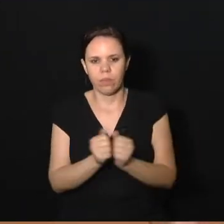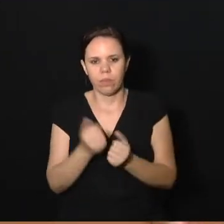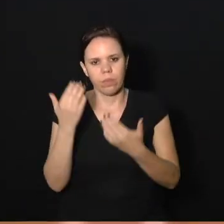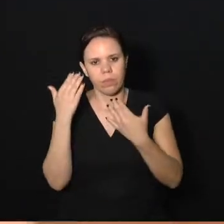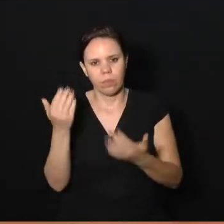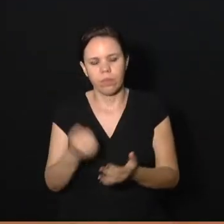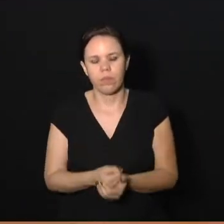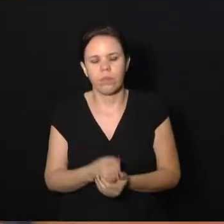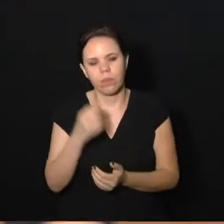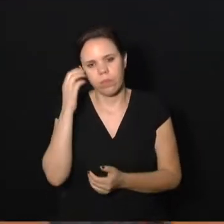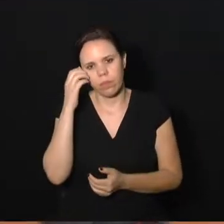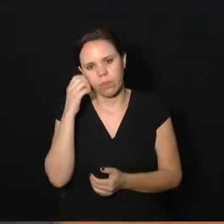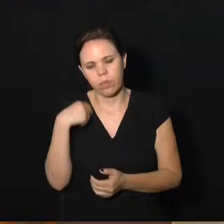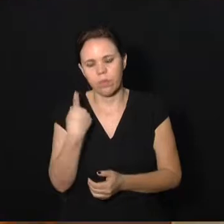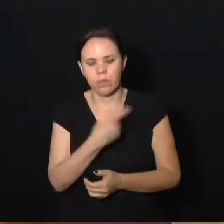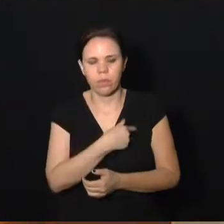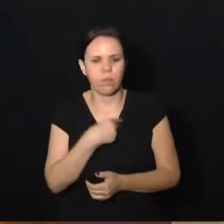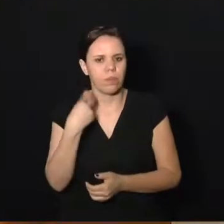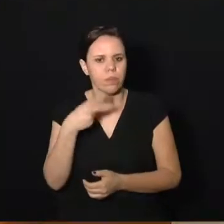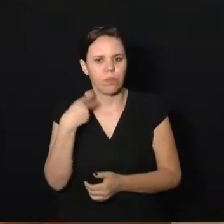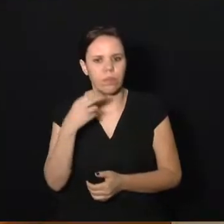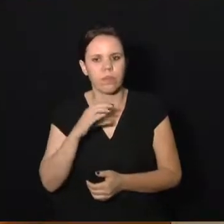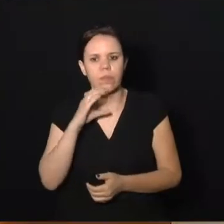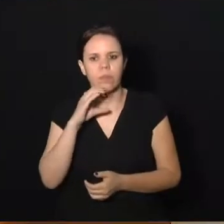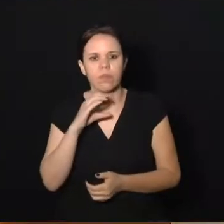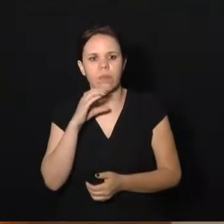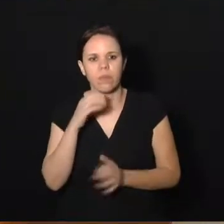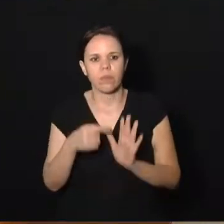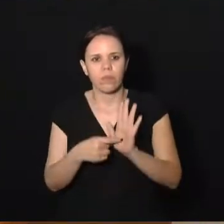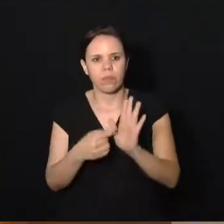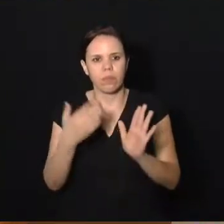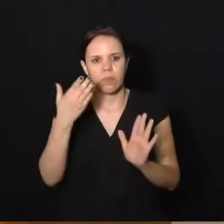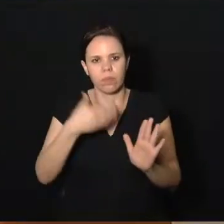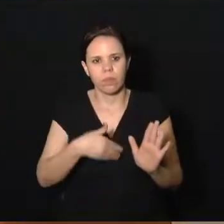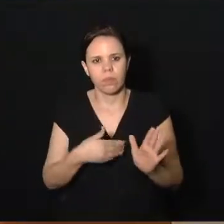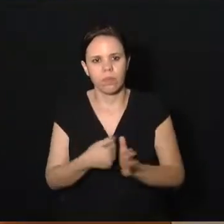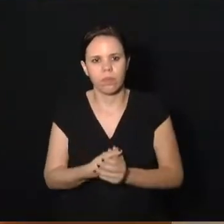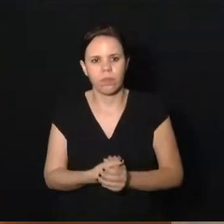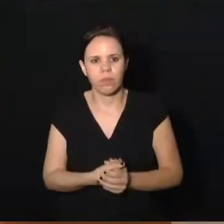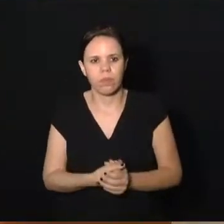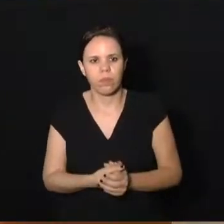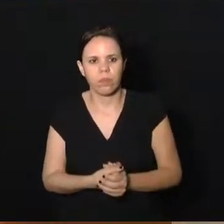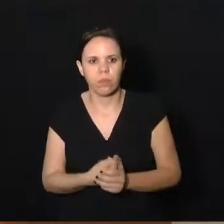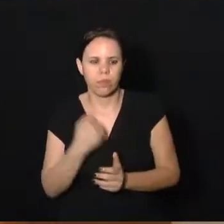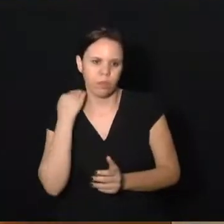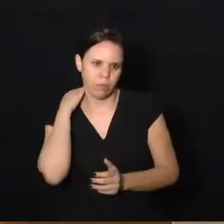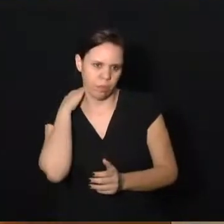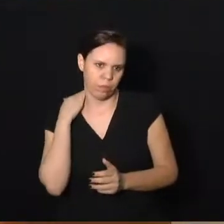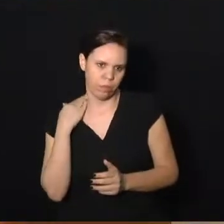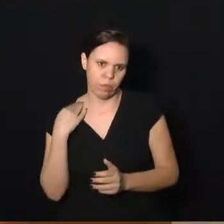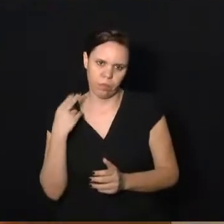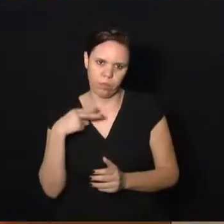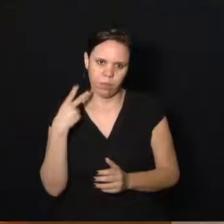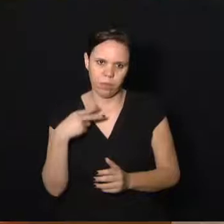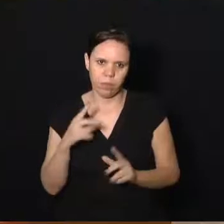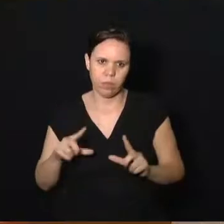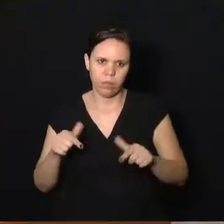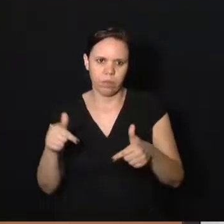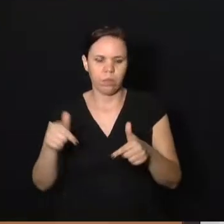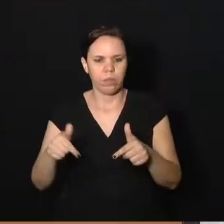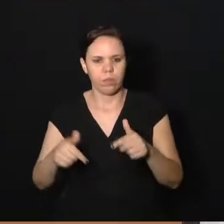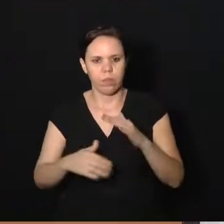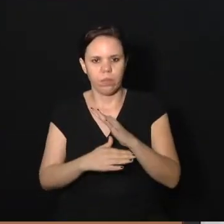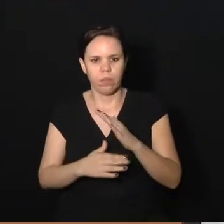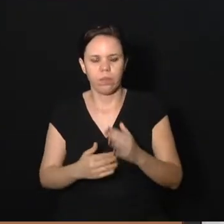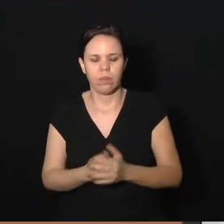Muito obrigado, a honra é nossa, vereador. Só demonstra aí a sua... o senhor que é um vereador atuante aqui nessa